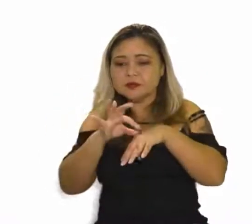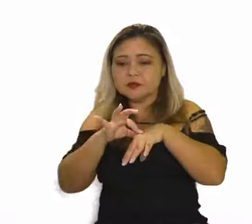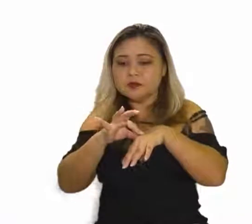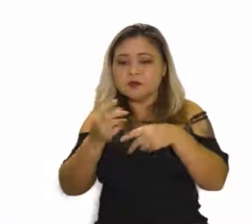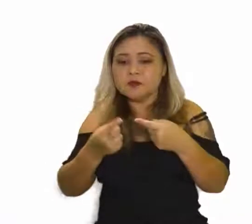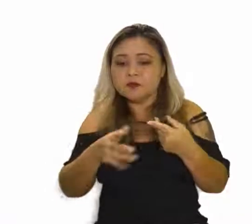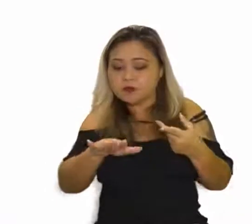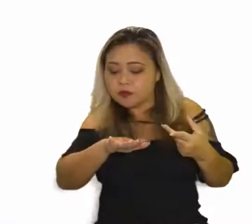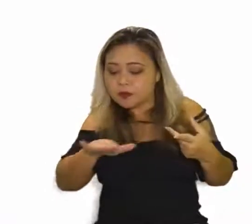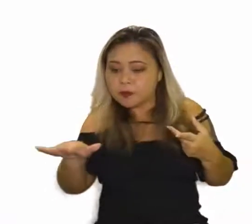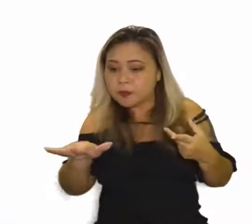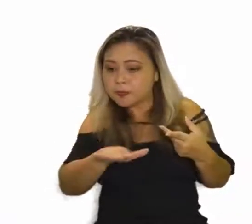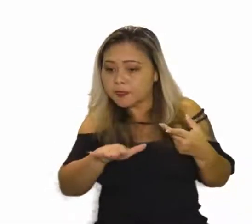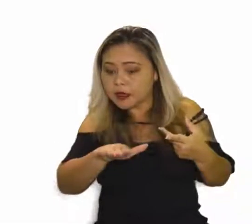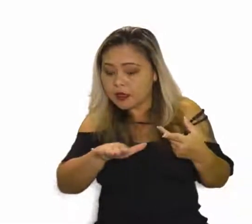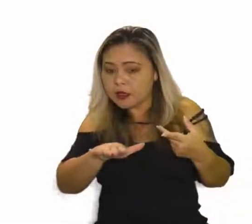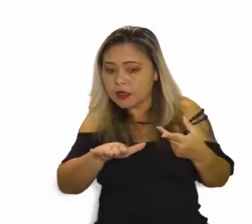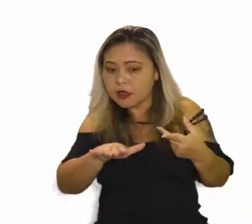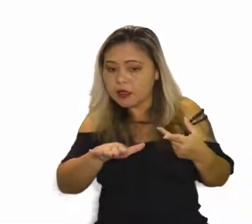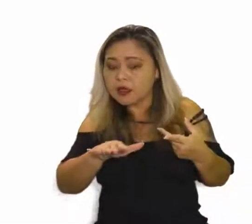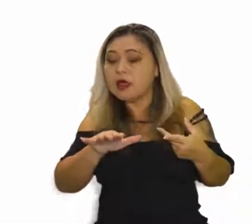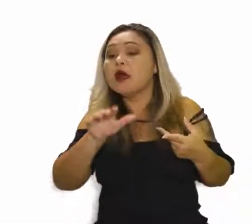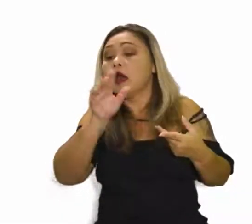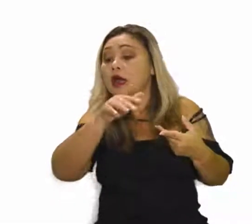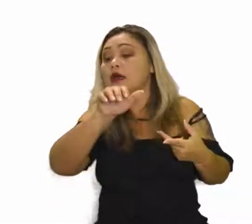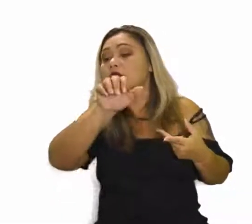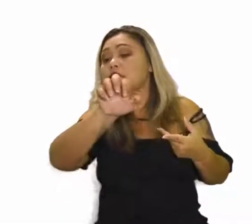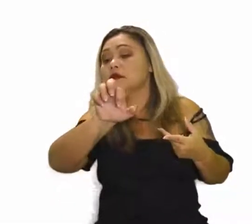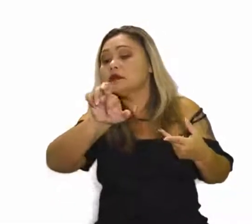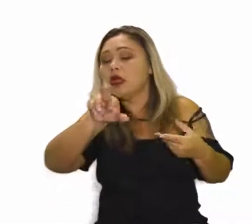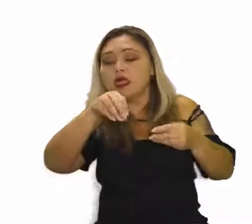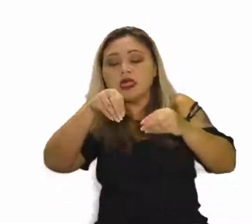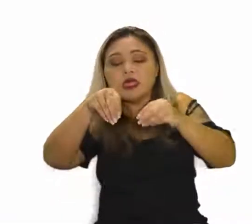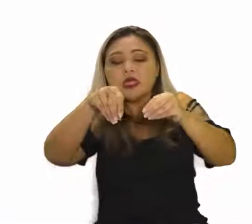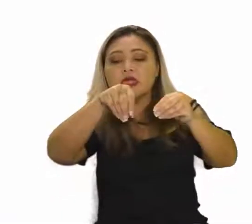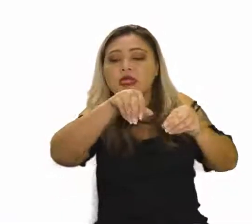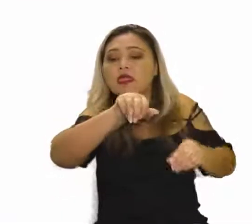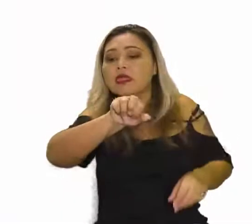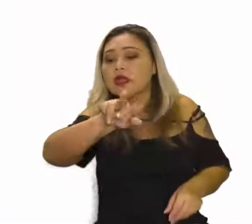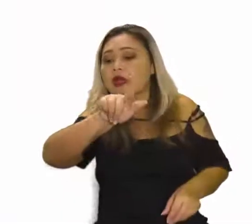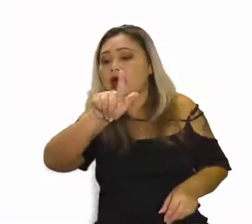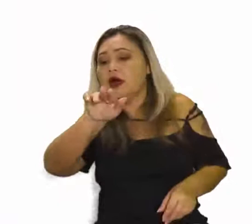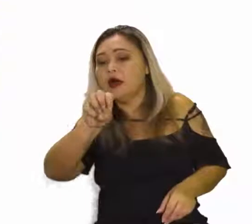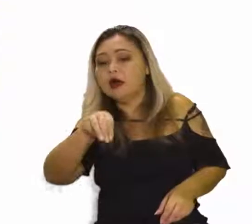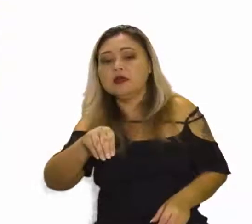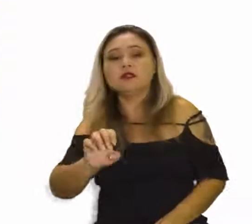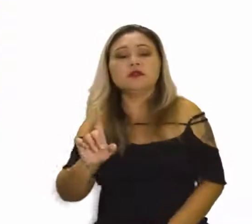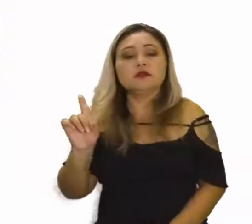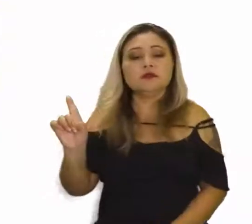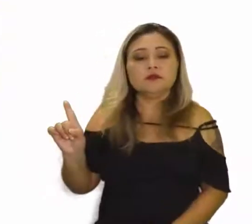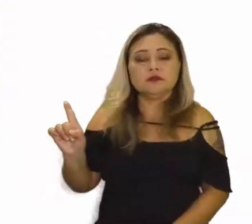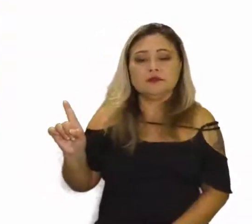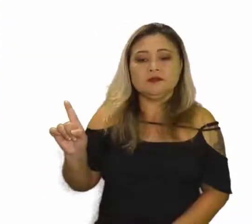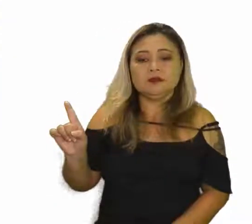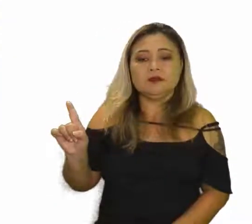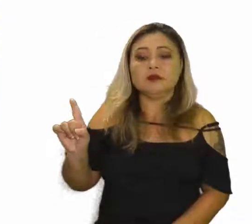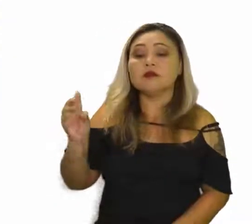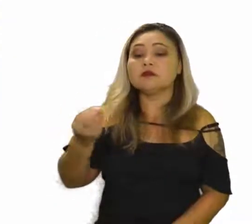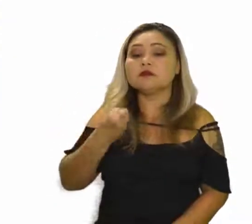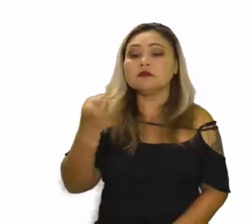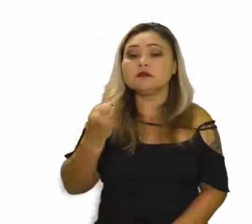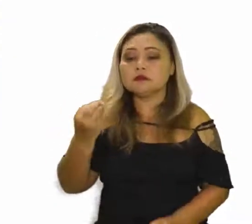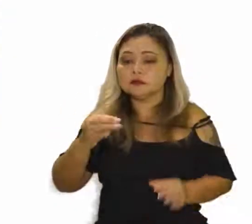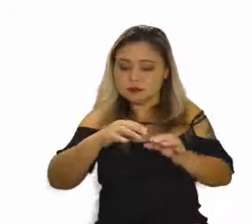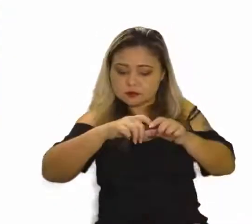o piso não é chão batido, é serragem. A gente tem que ver para corte, tá? E aí, como é feita